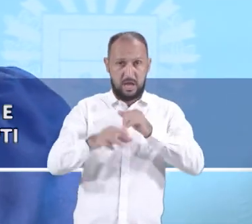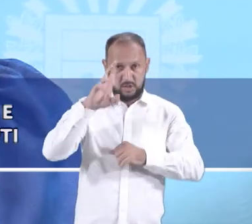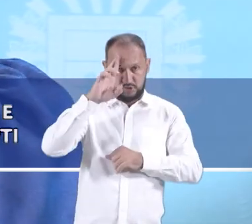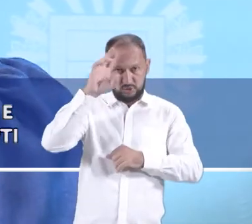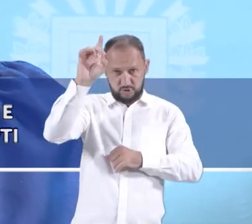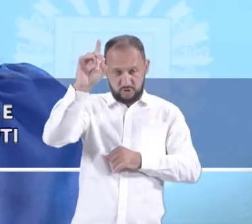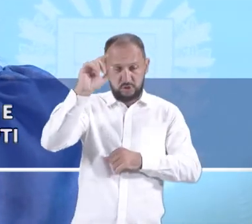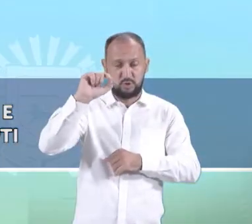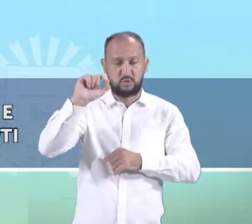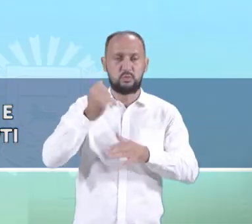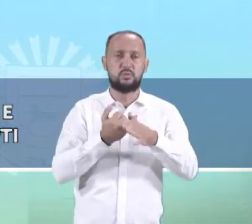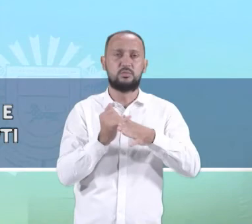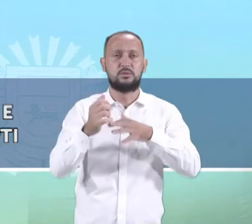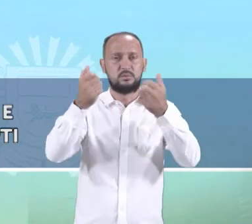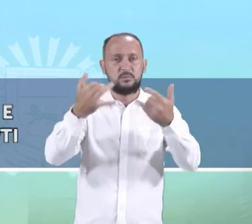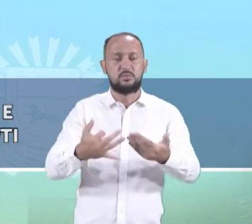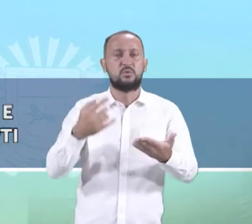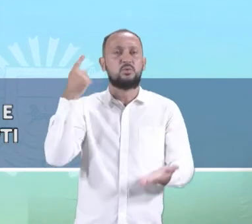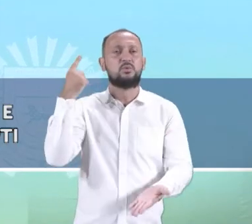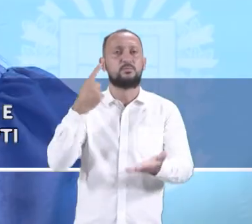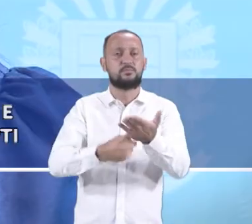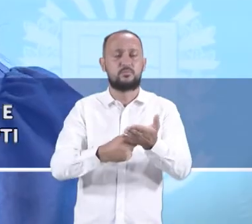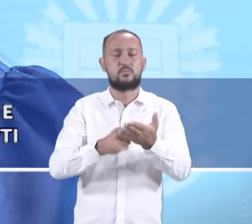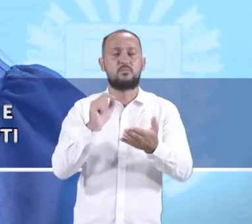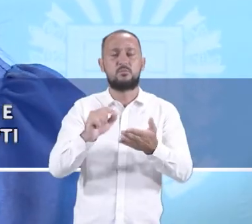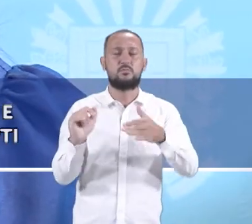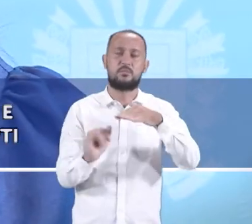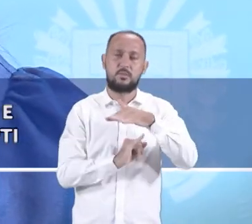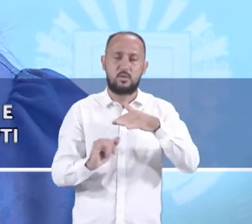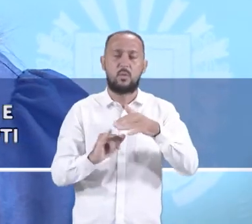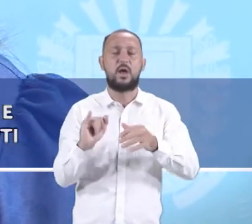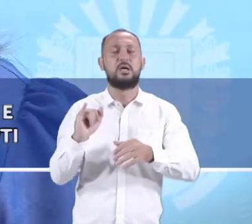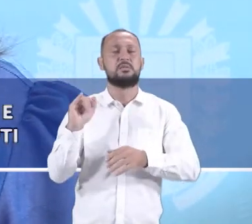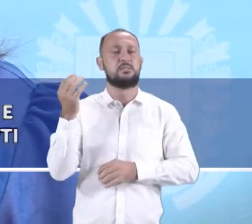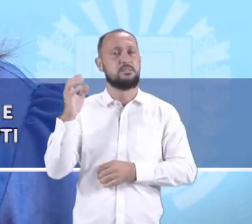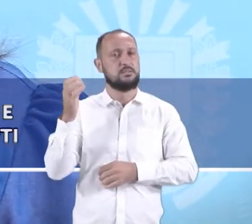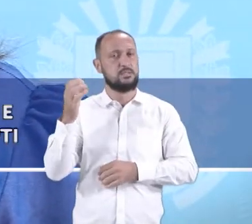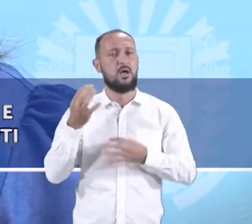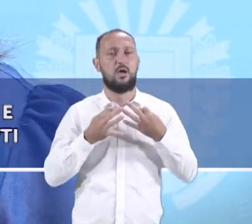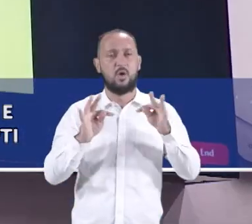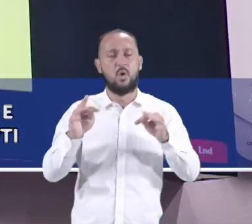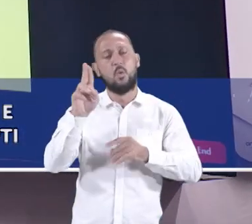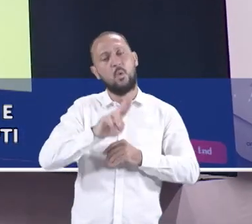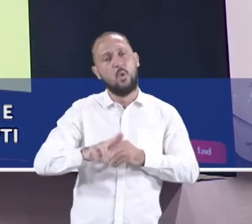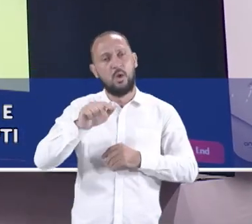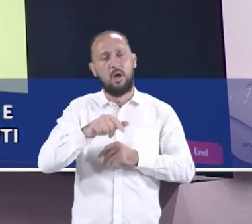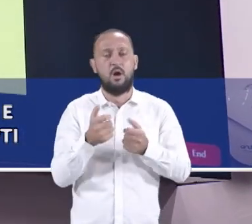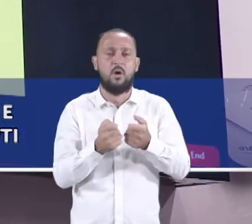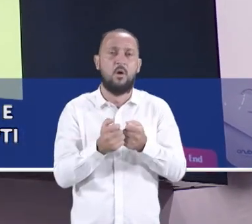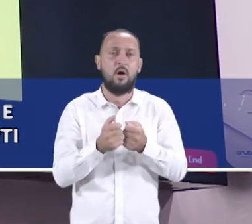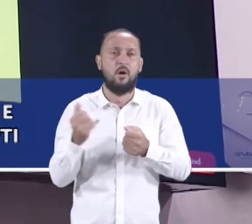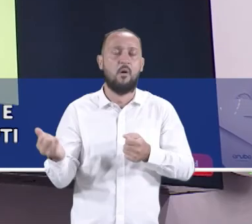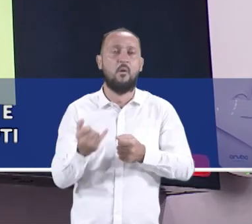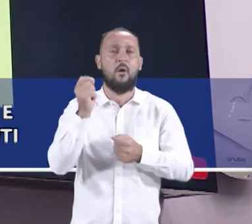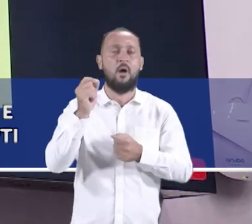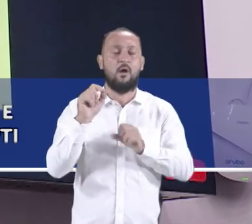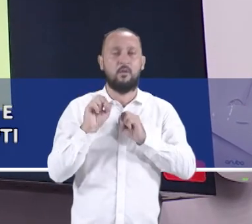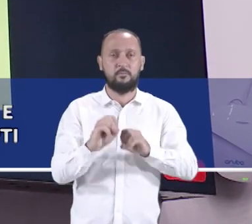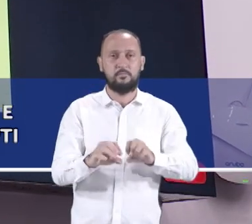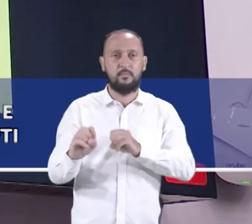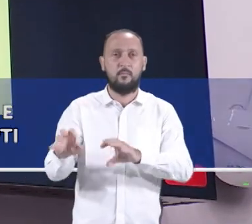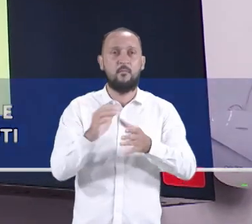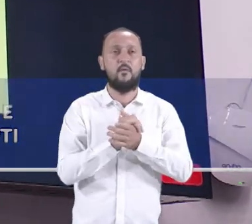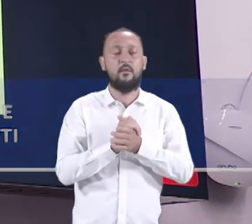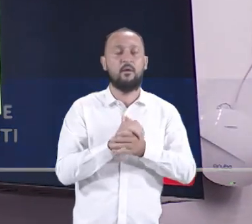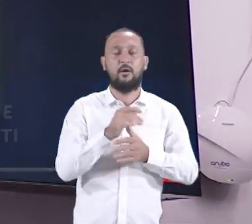Instituto Federal de Mato Grosso do Sul ressaltou o compromisso da instituição com a ciência e tecnologia por meio do game e sua importância